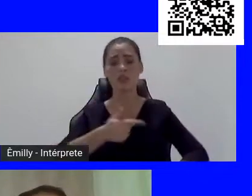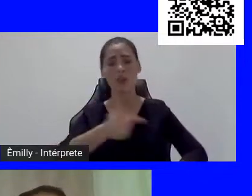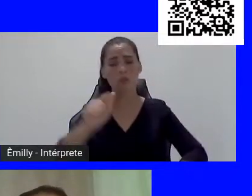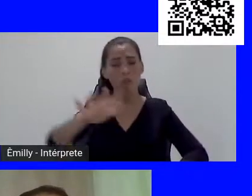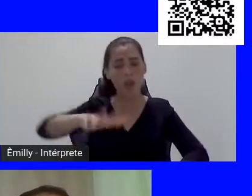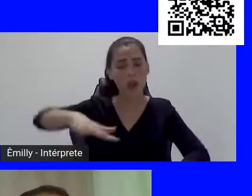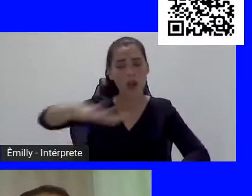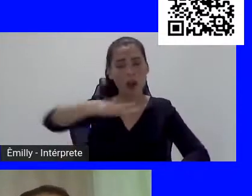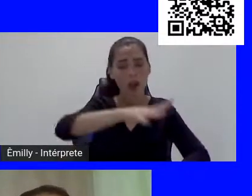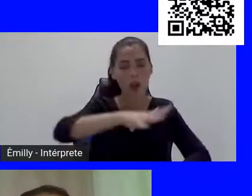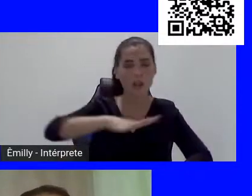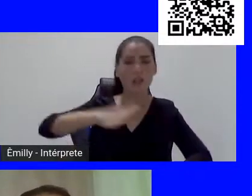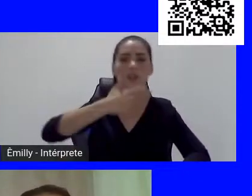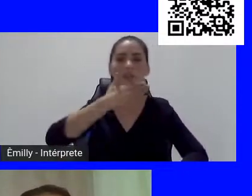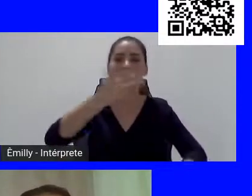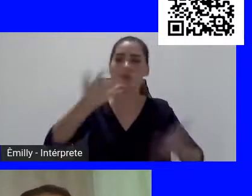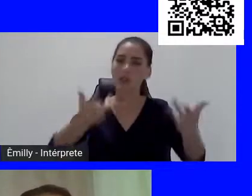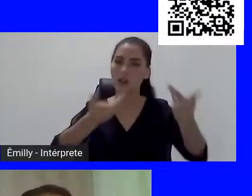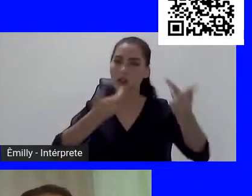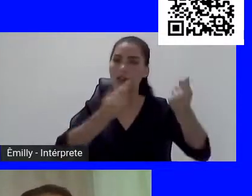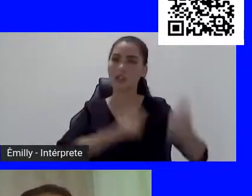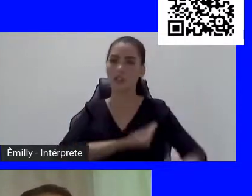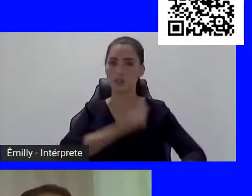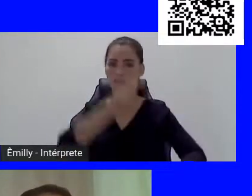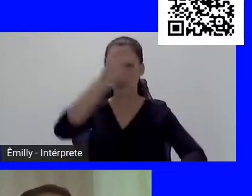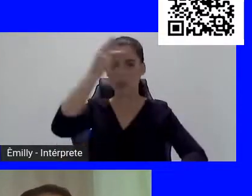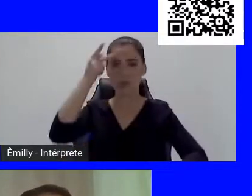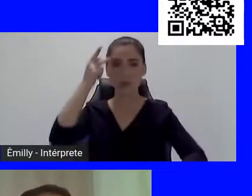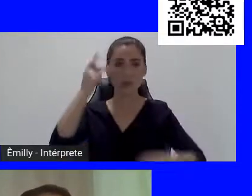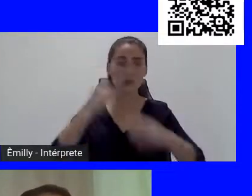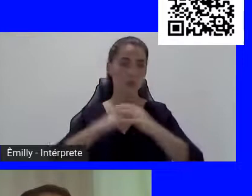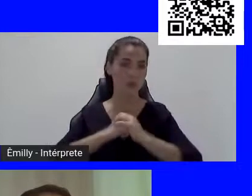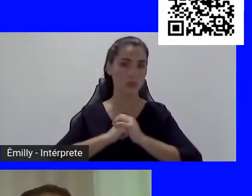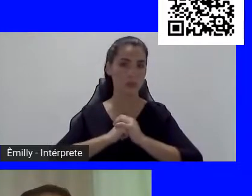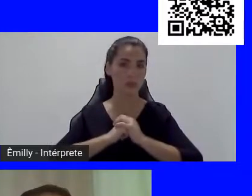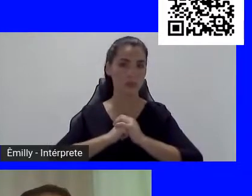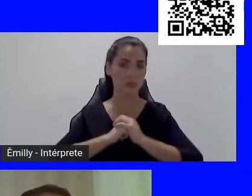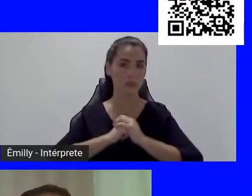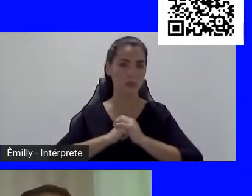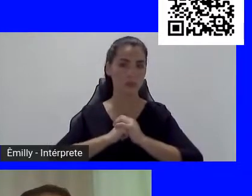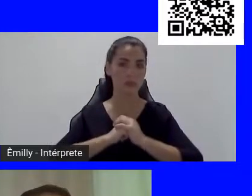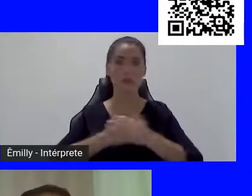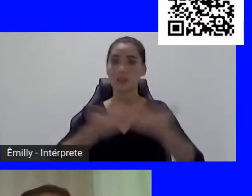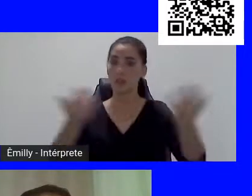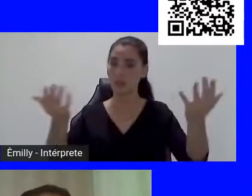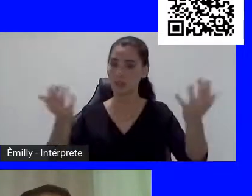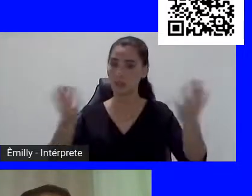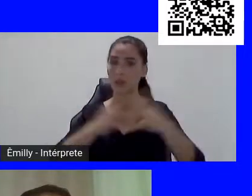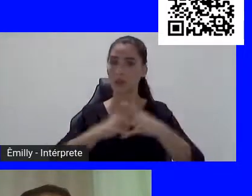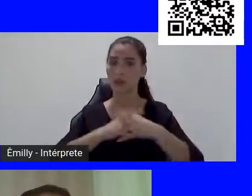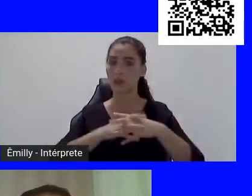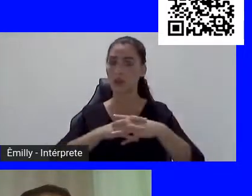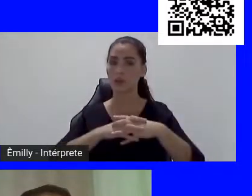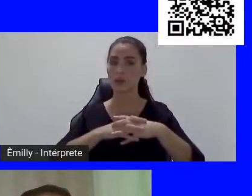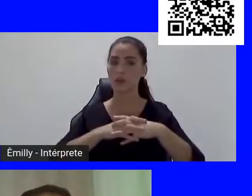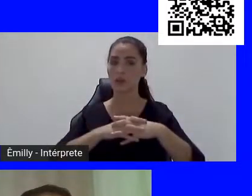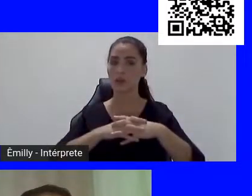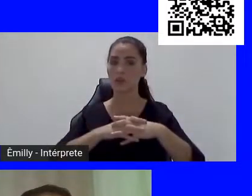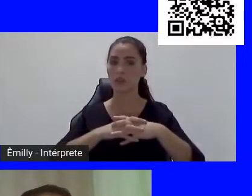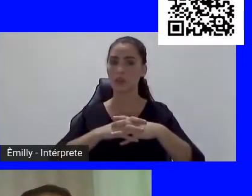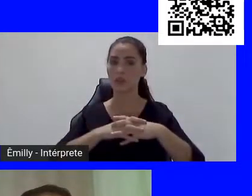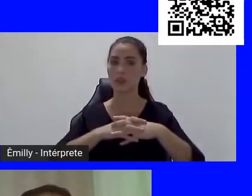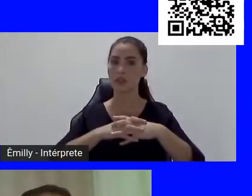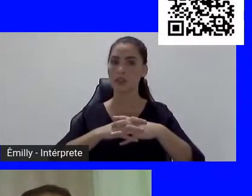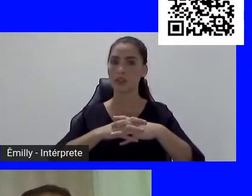das pessoas. E aí nós estamos falando de algo novo. E aí nós paramos essa discussão, essa dicotomia de esquerda,